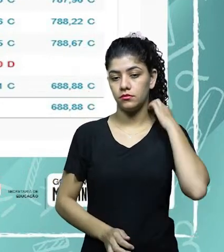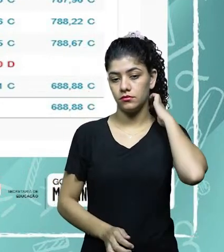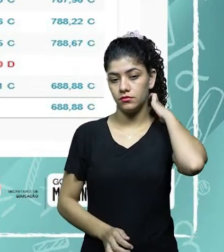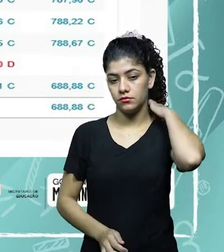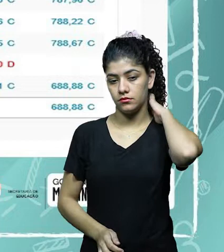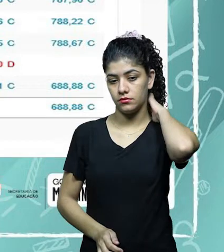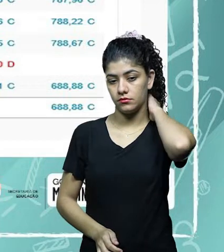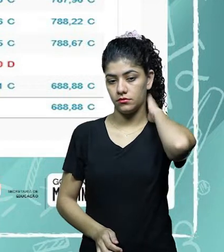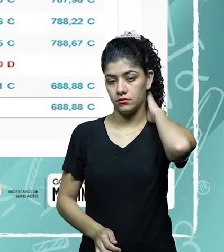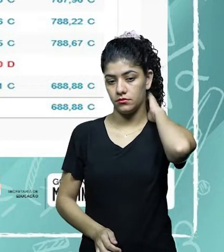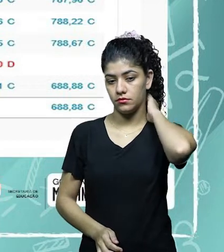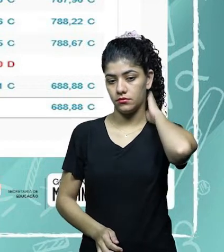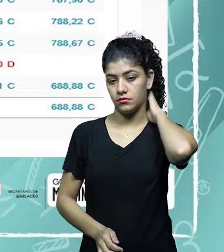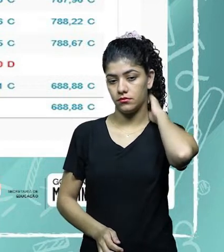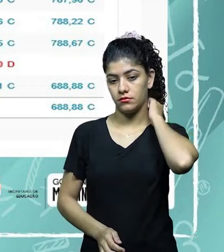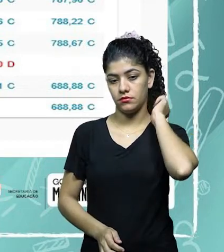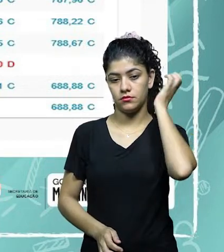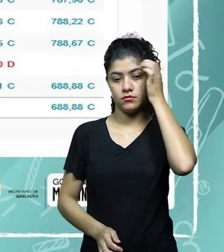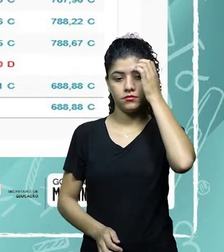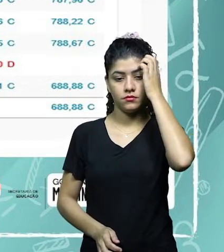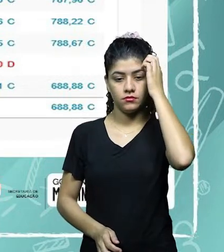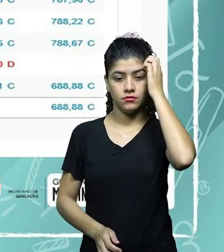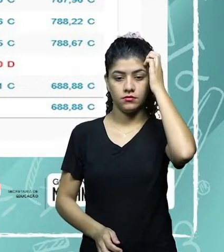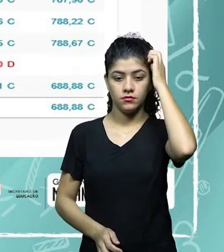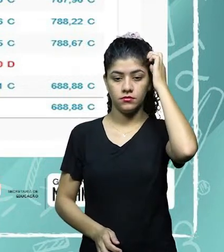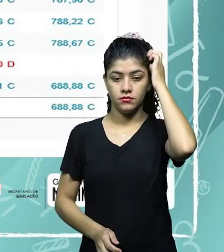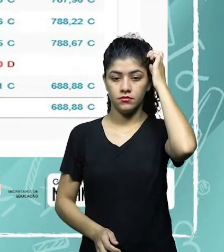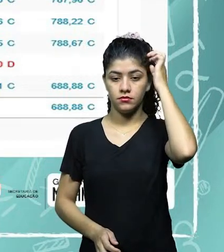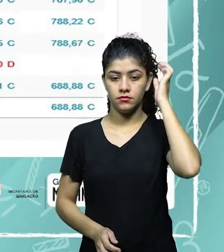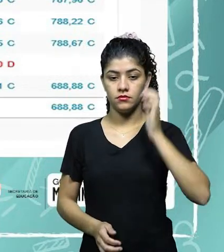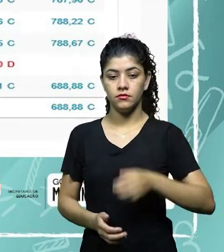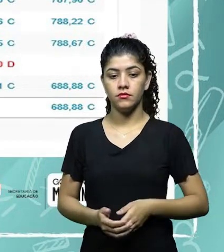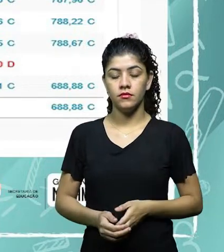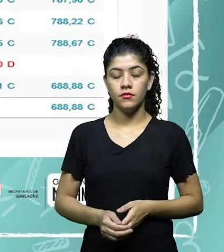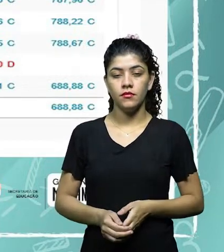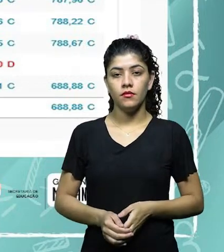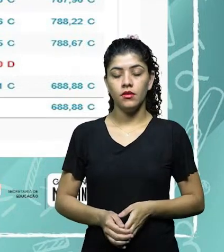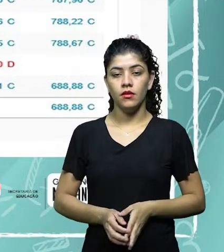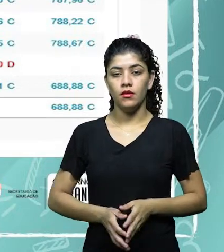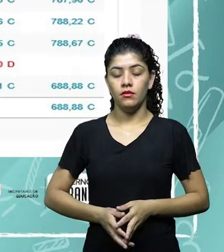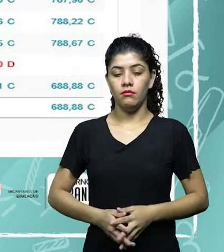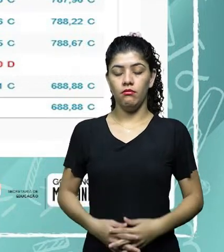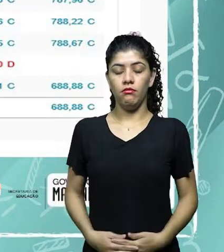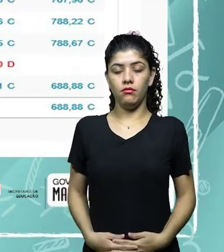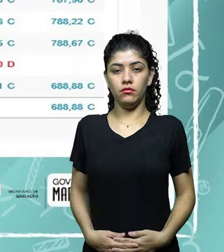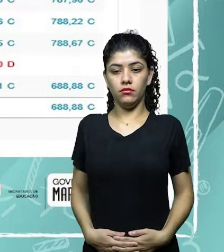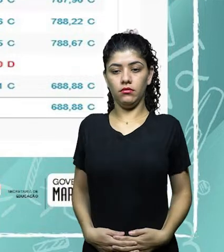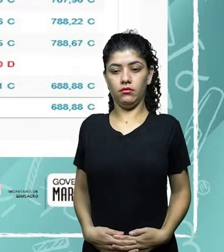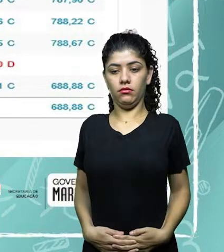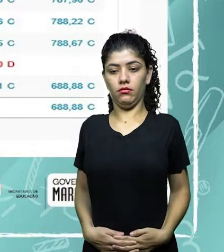conta. Então, no dia 2/5, entrou dinheiro na conta. Que valor?